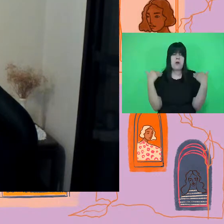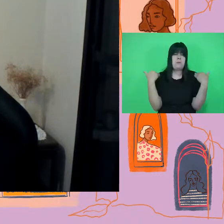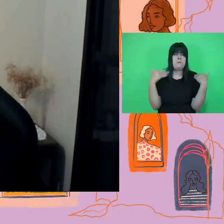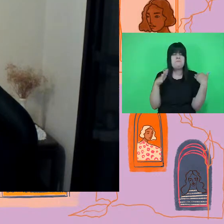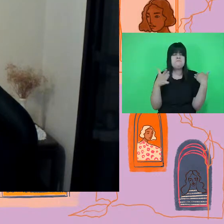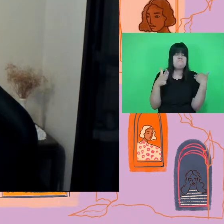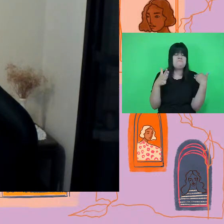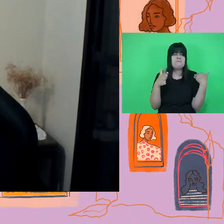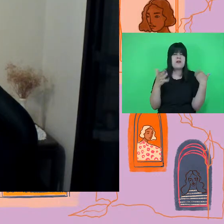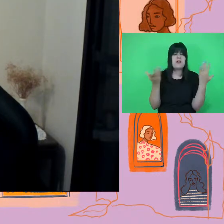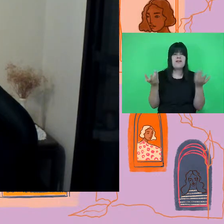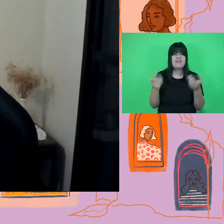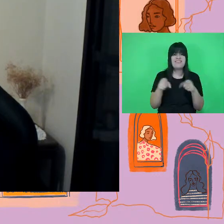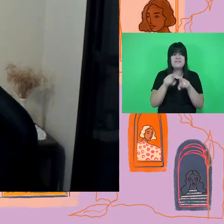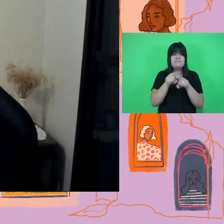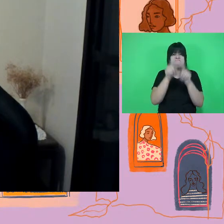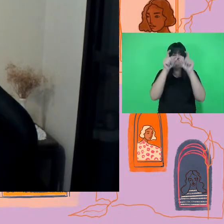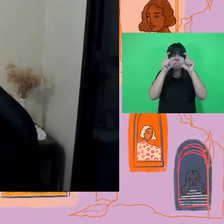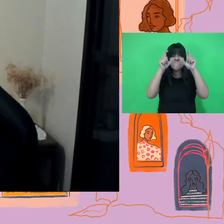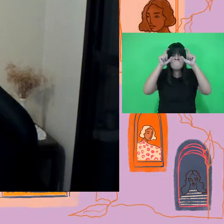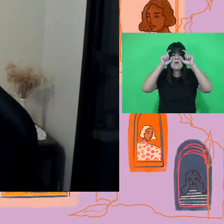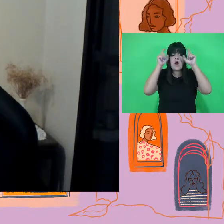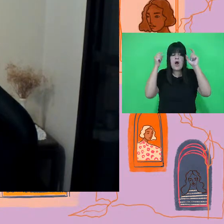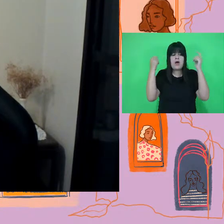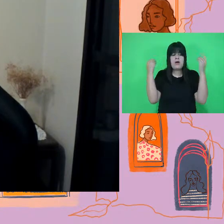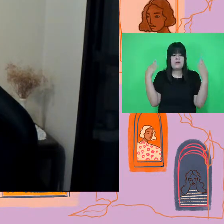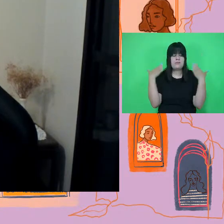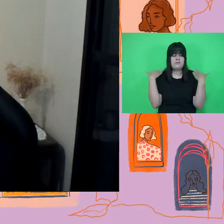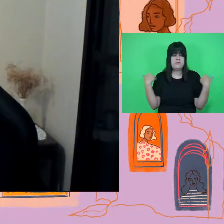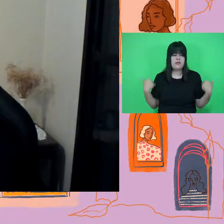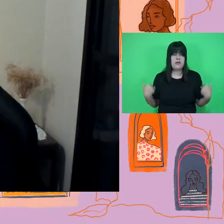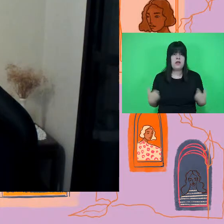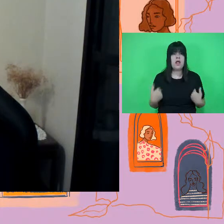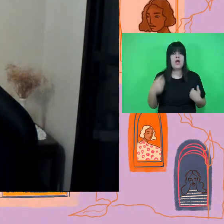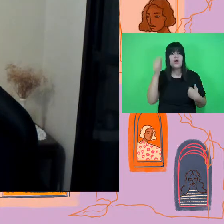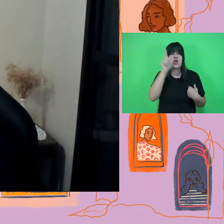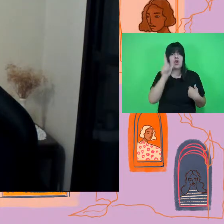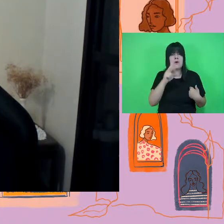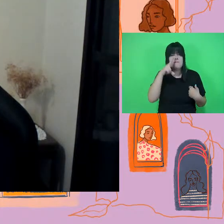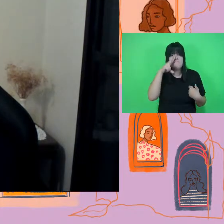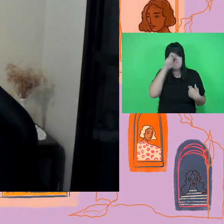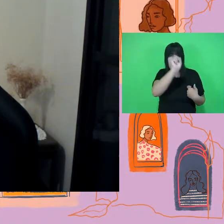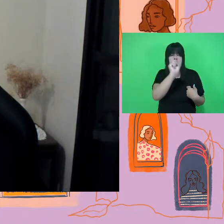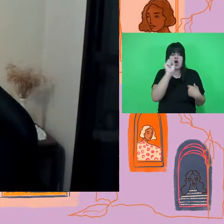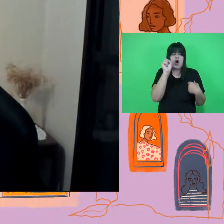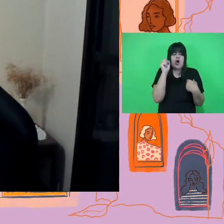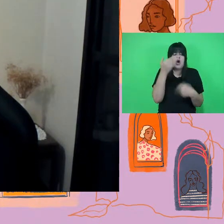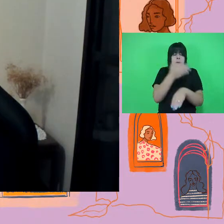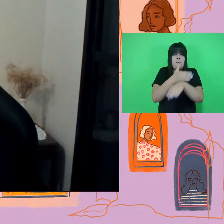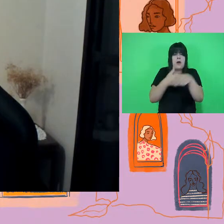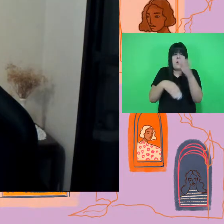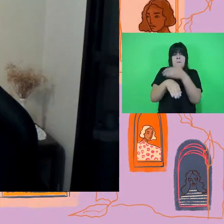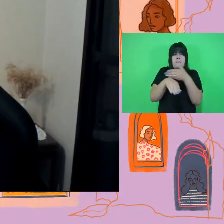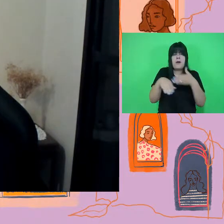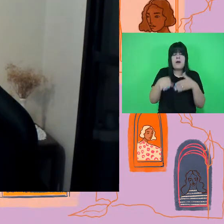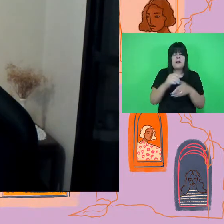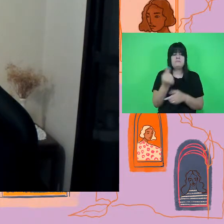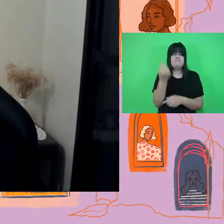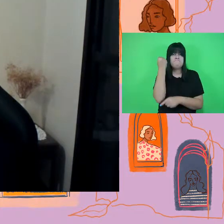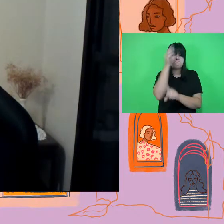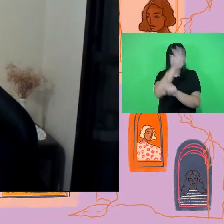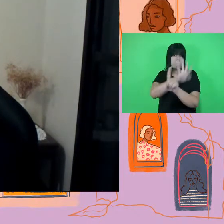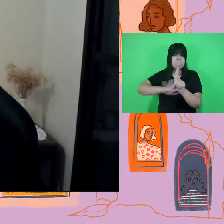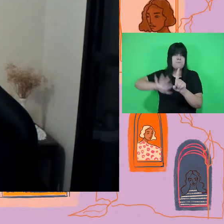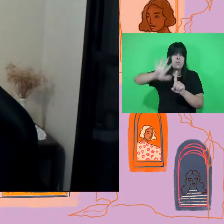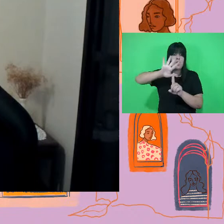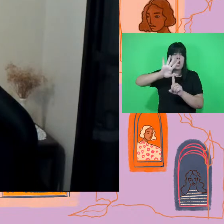ombros. Eu estou de óculos e blusa azul escura, de manga comprida, e ao fundo tem uma